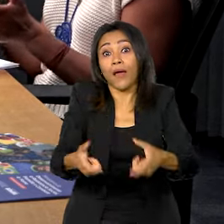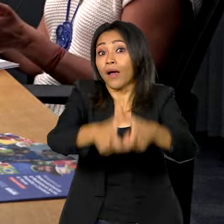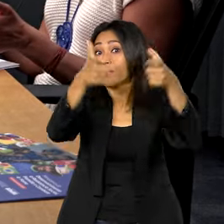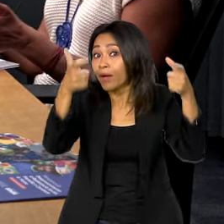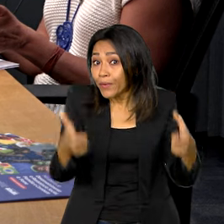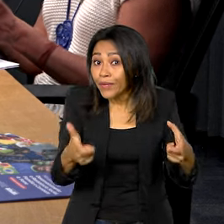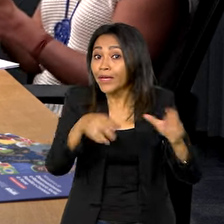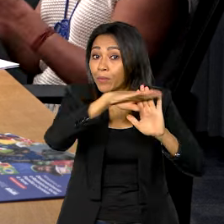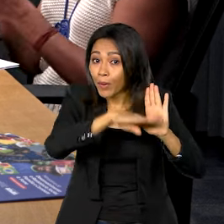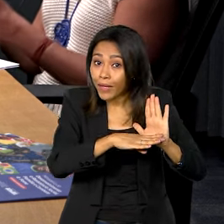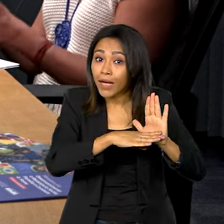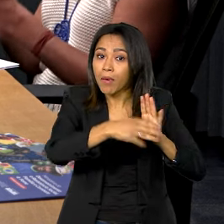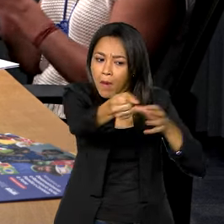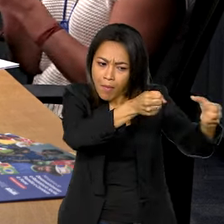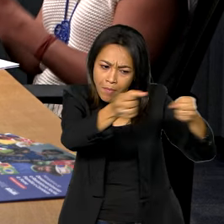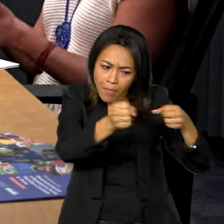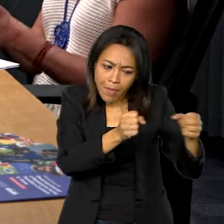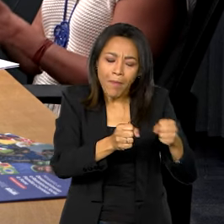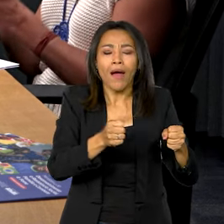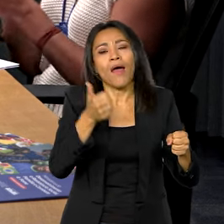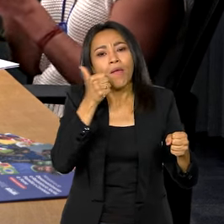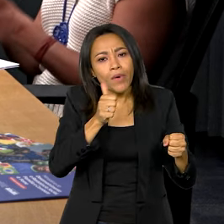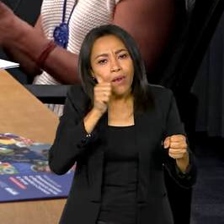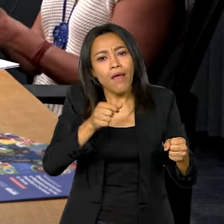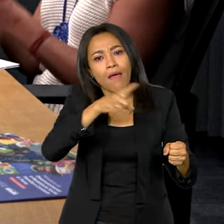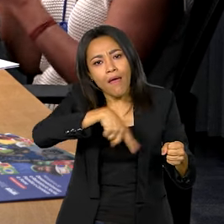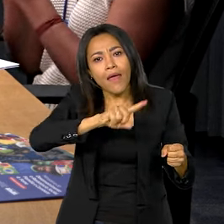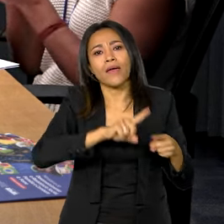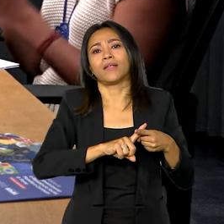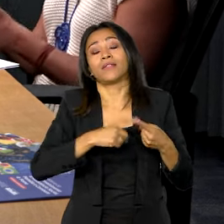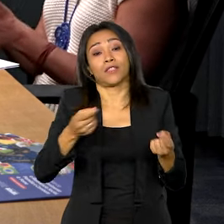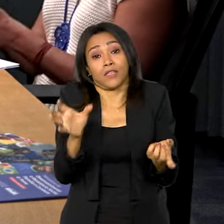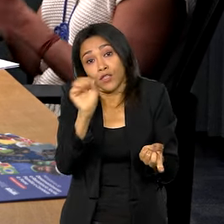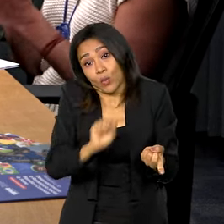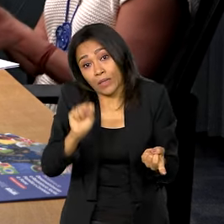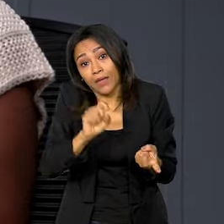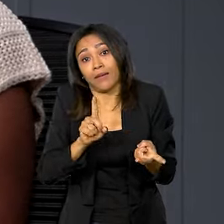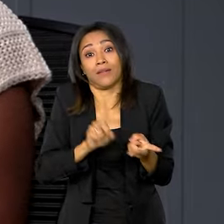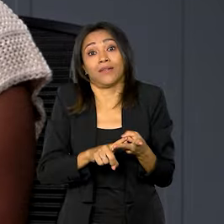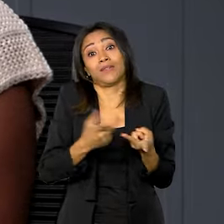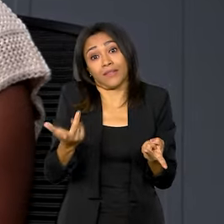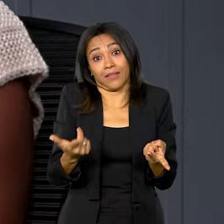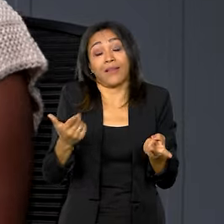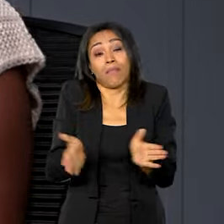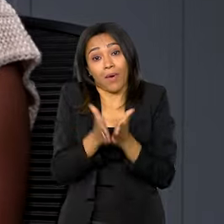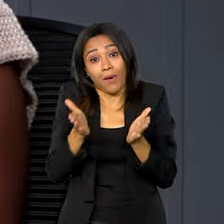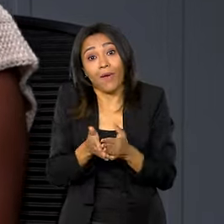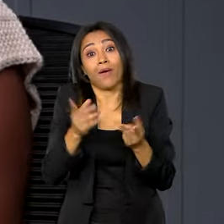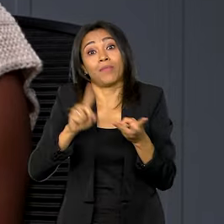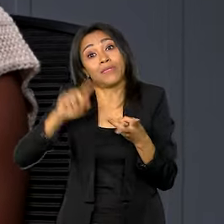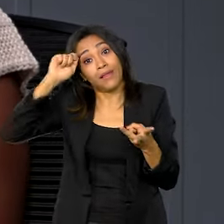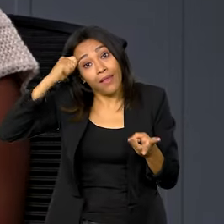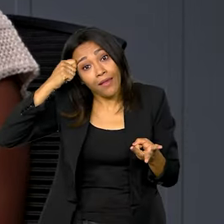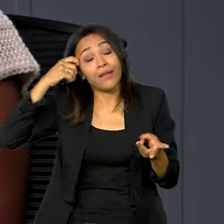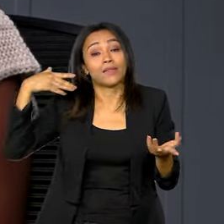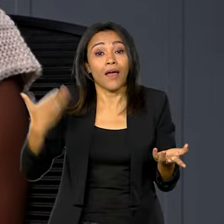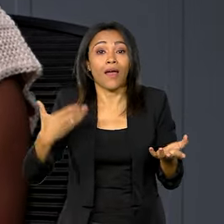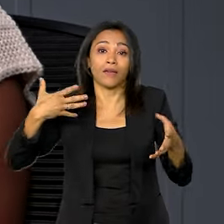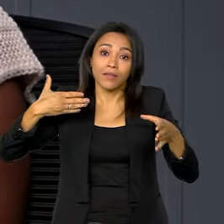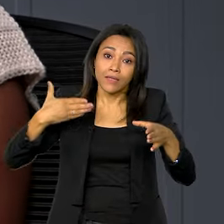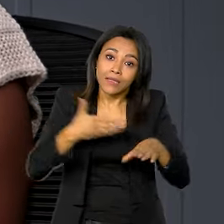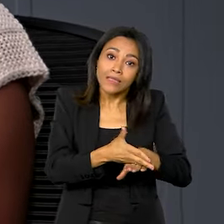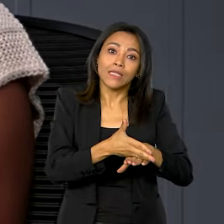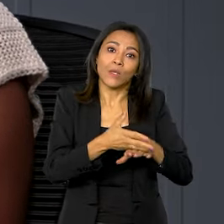maioria do programa é composta por mulheres mães solos mulheres negras E periféricas e essa é a porta de